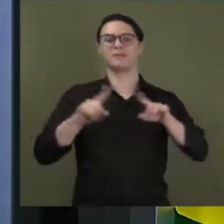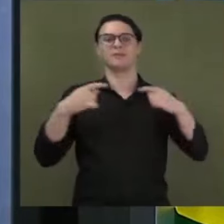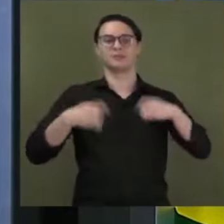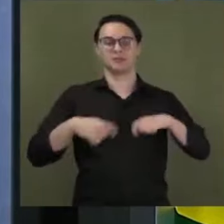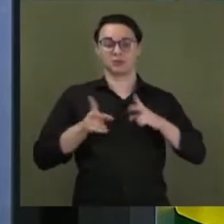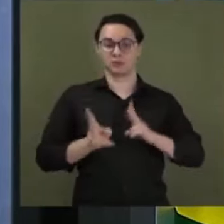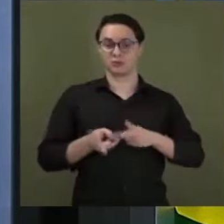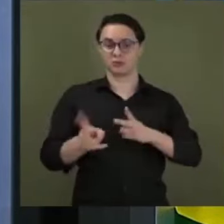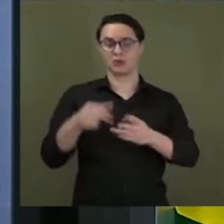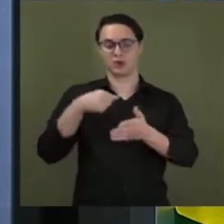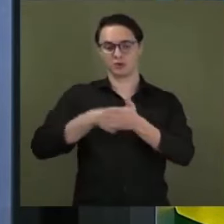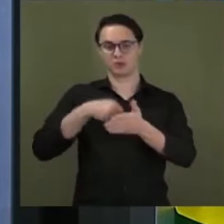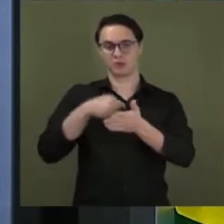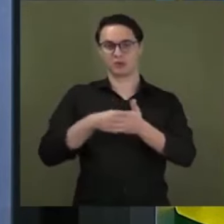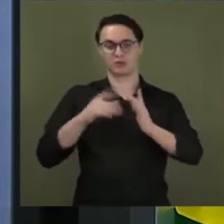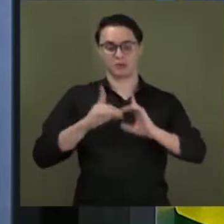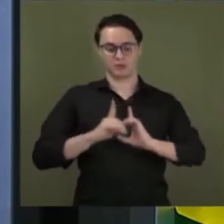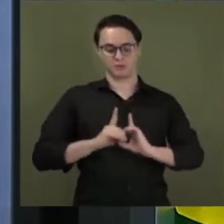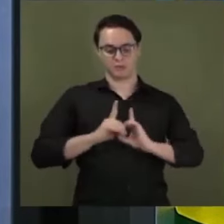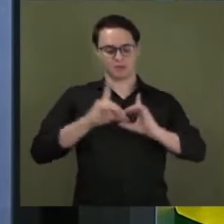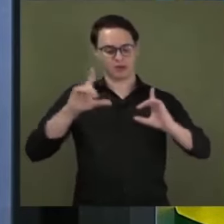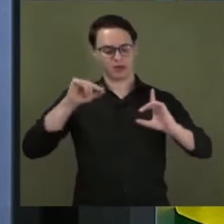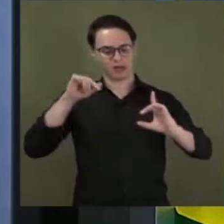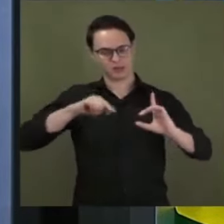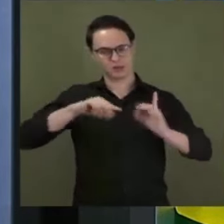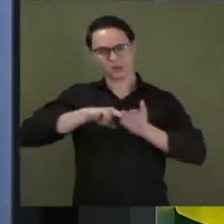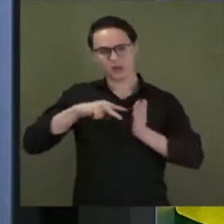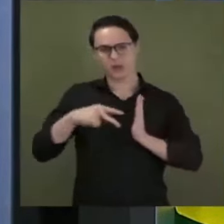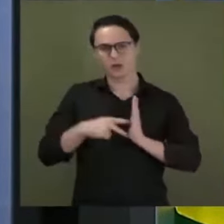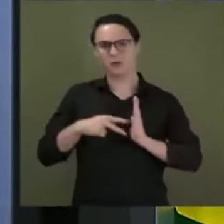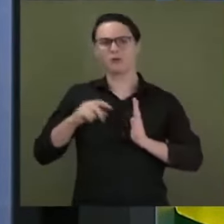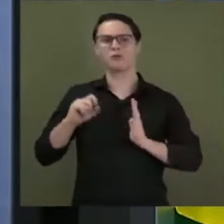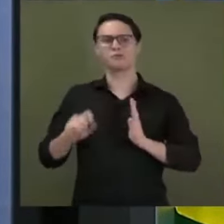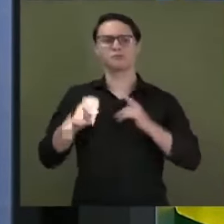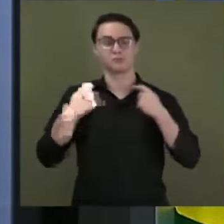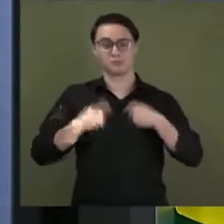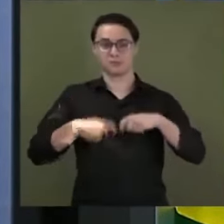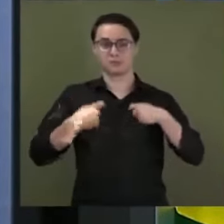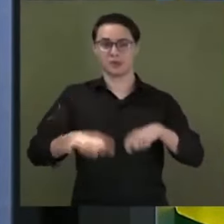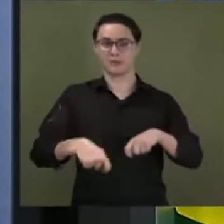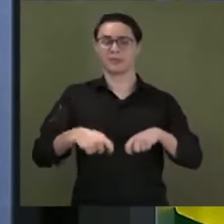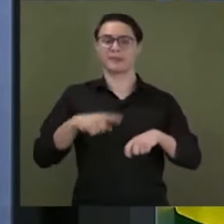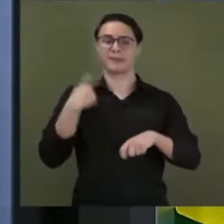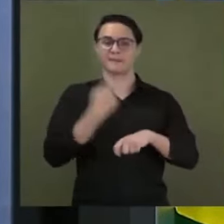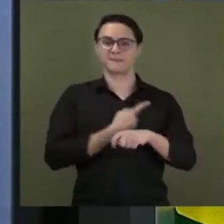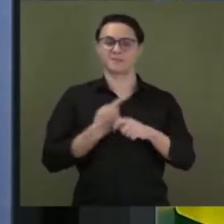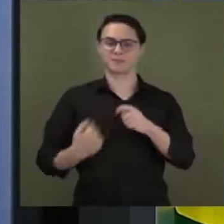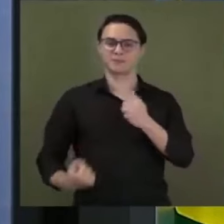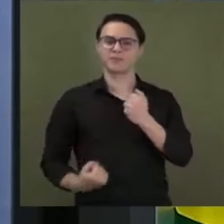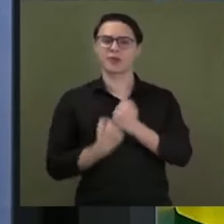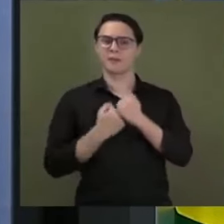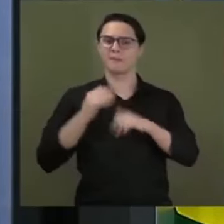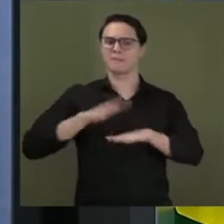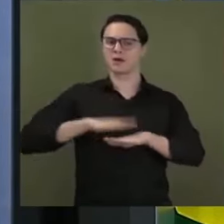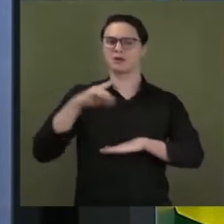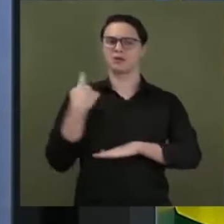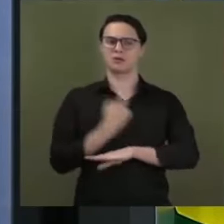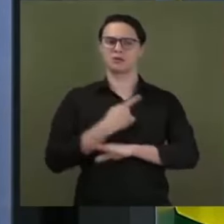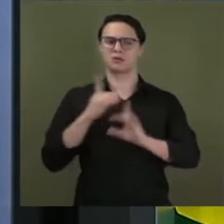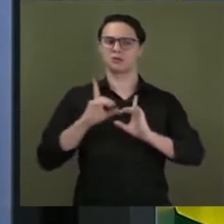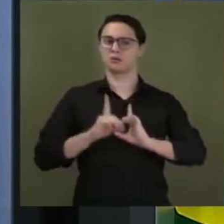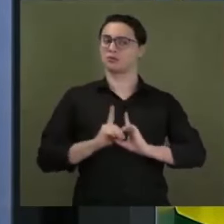democrática essa luta democrática significa que é preciso consolidar e aprofundar a nossa